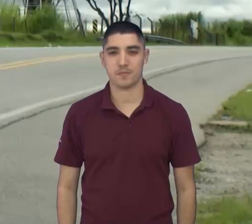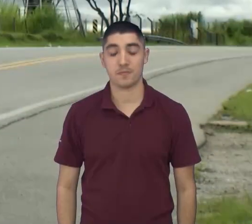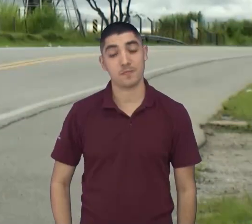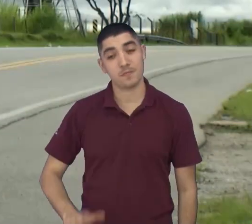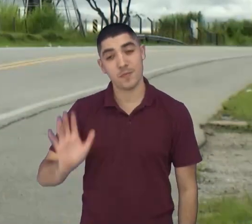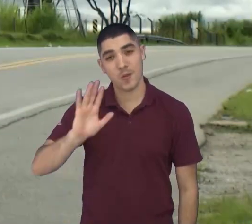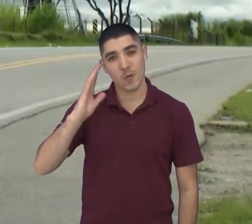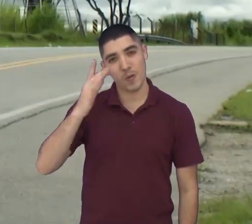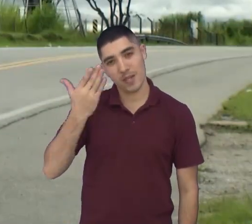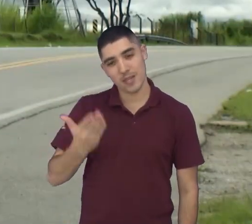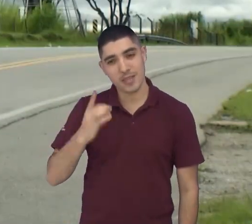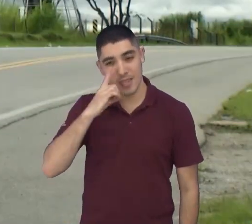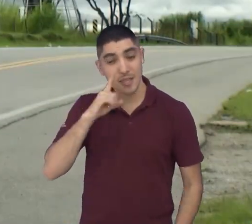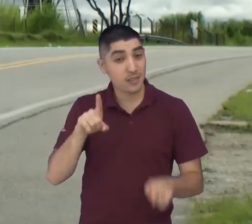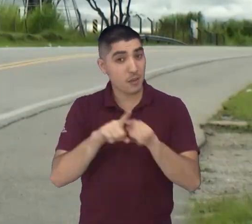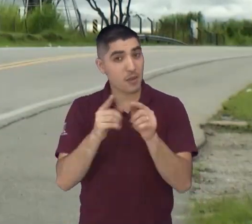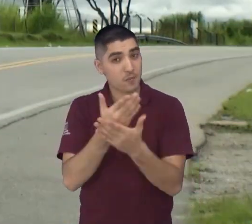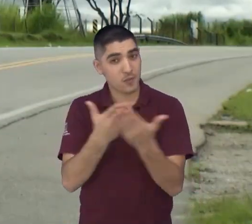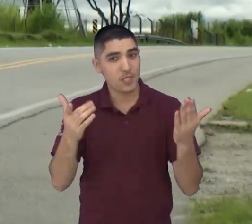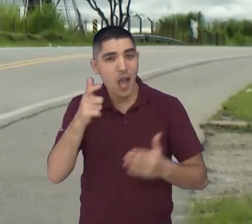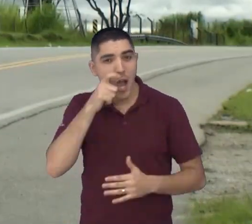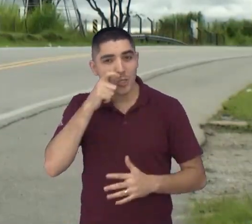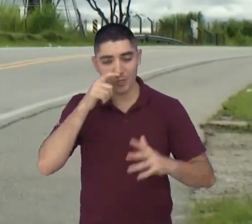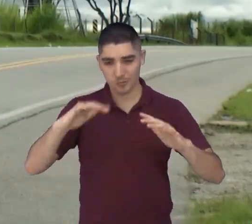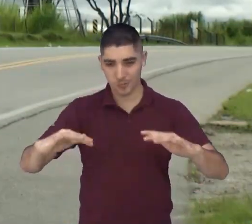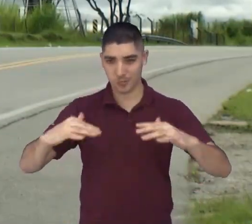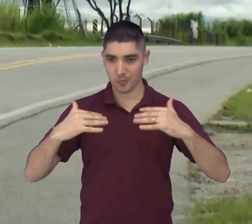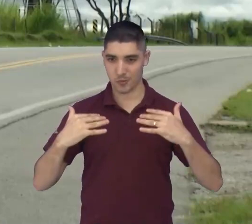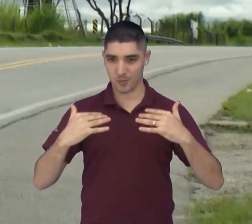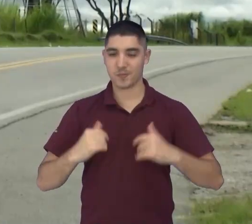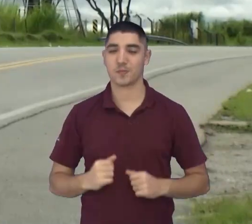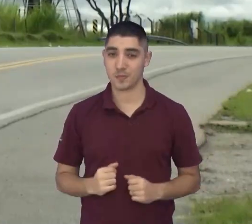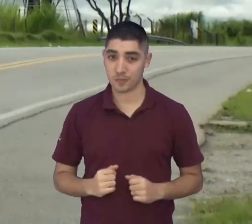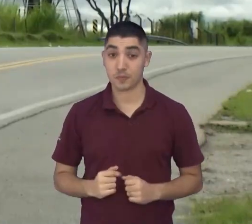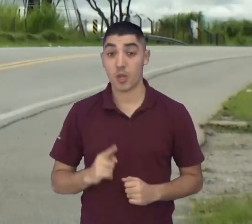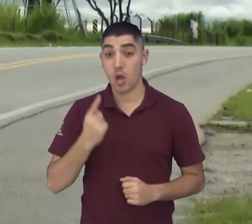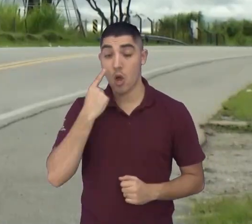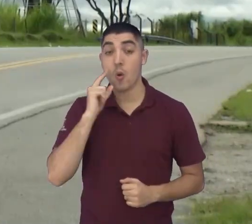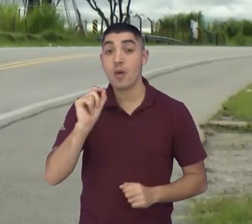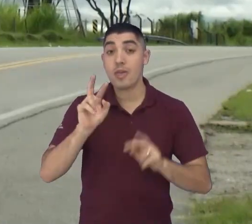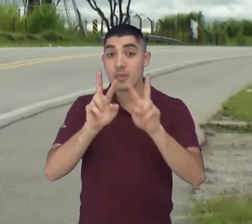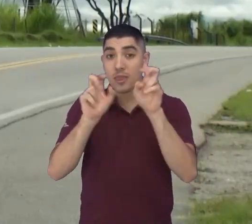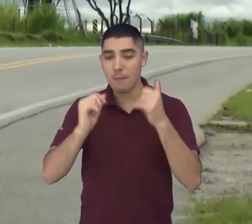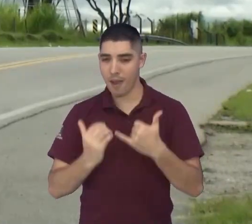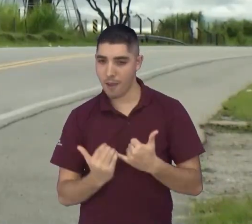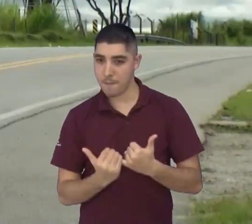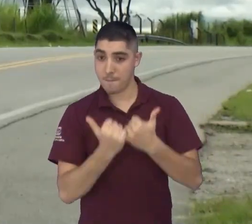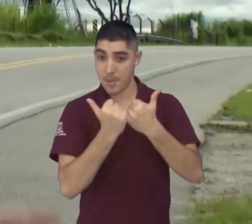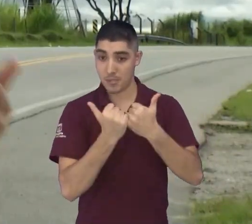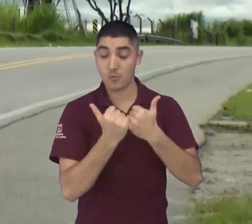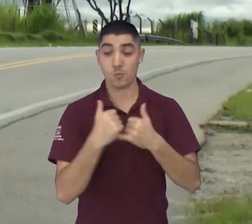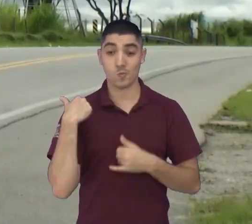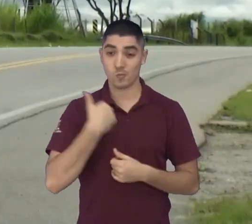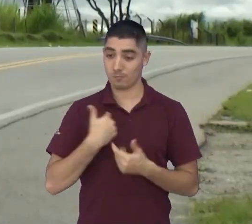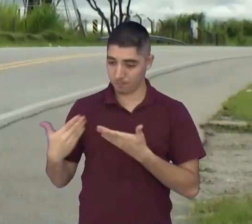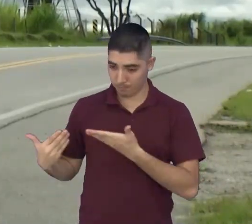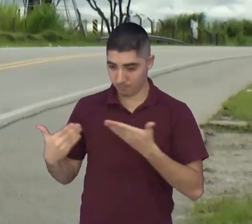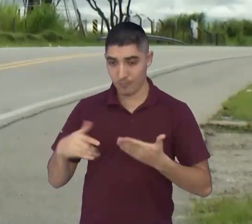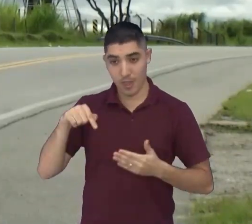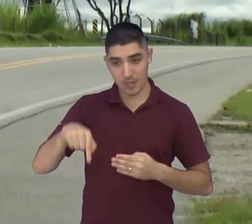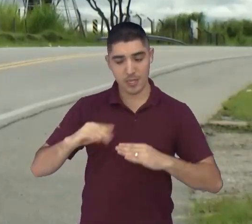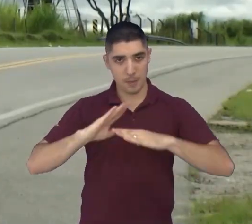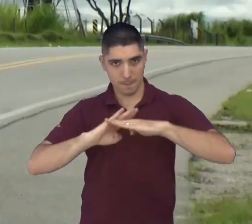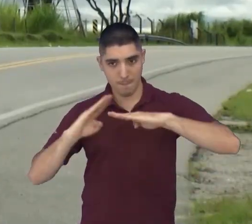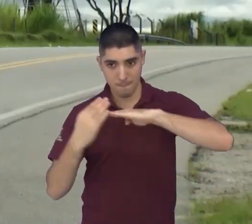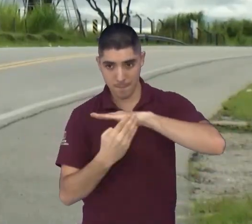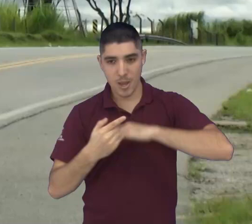Dani. Oi também para você que acompanha agora o Diálogos da Cidade. E olha, já que o assunto é patrimônio, a gente veio até o distrito de Eugênio